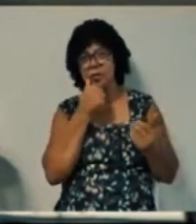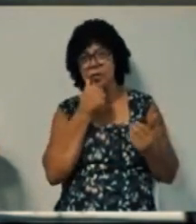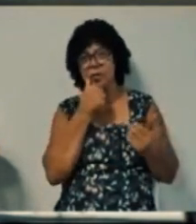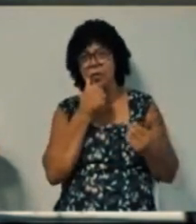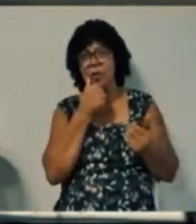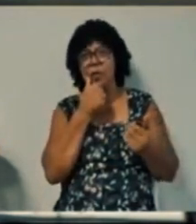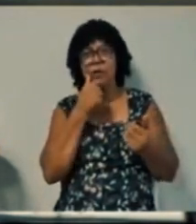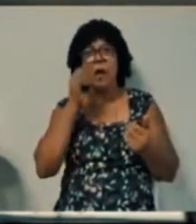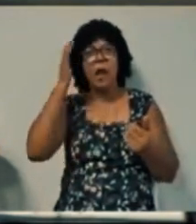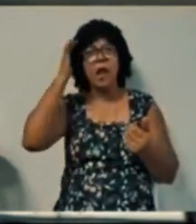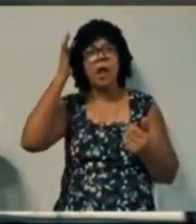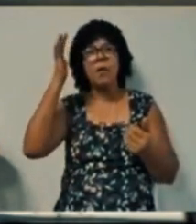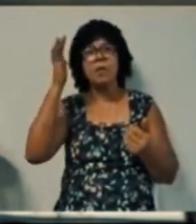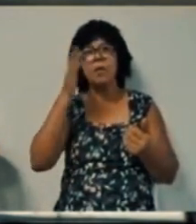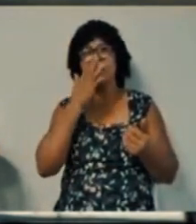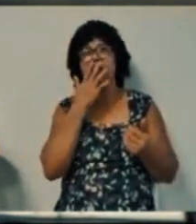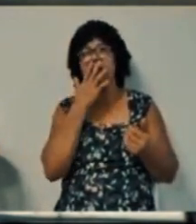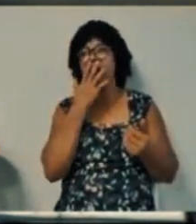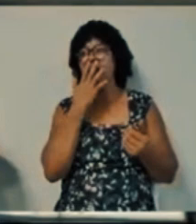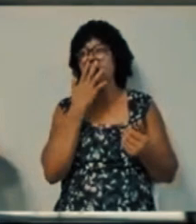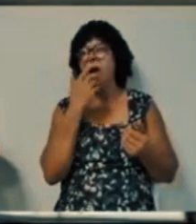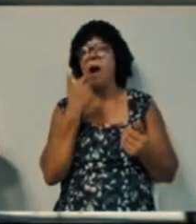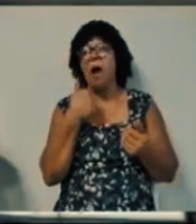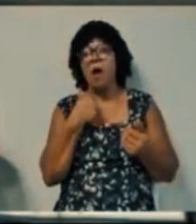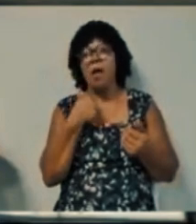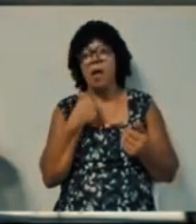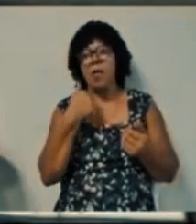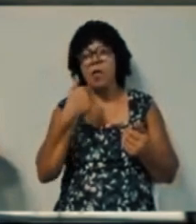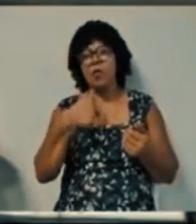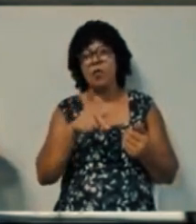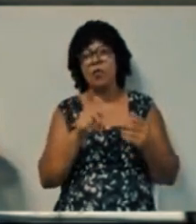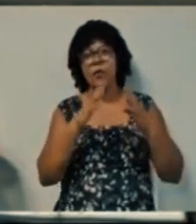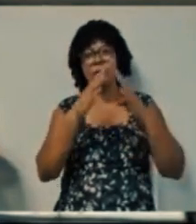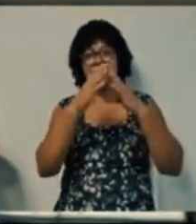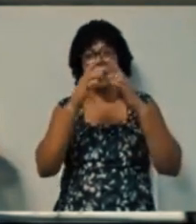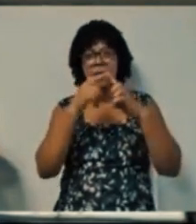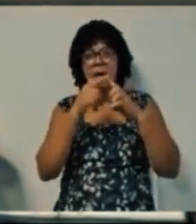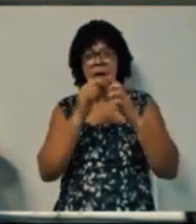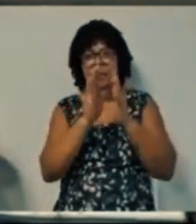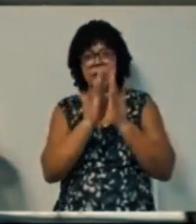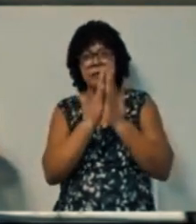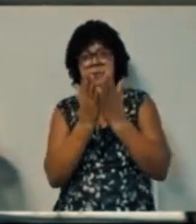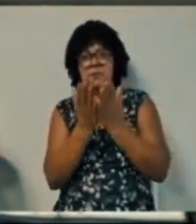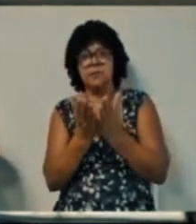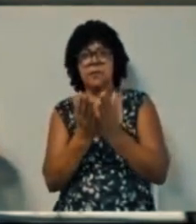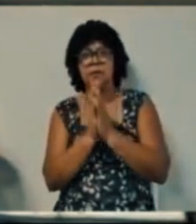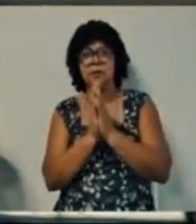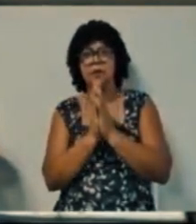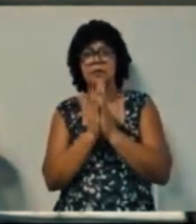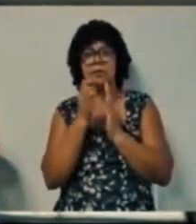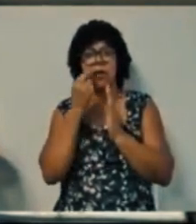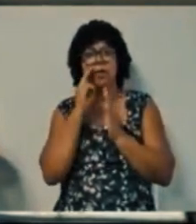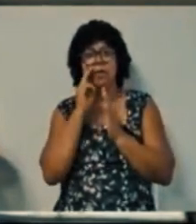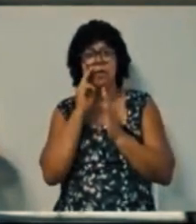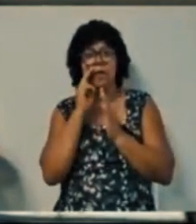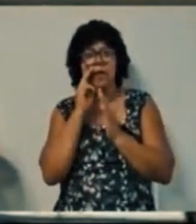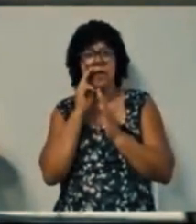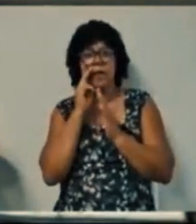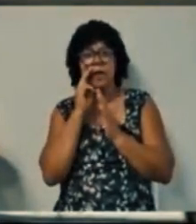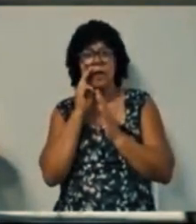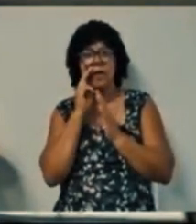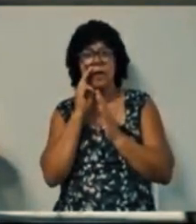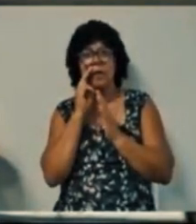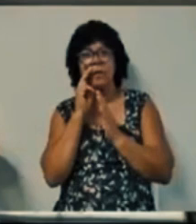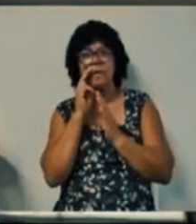igreja dos crentes num casamento, foi a única vez que ela foi. Mas mesmo num casamento, ela